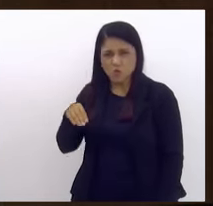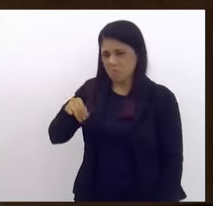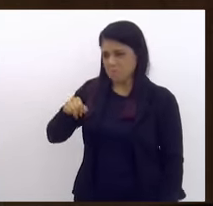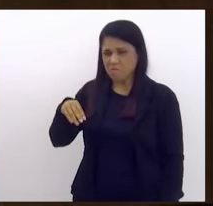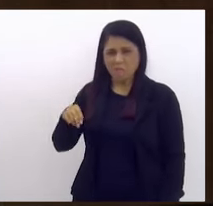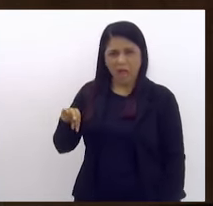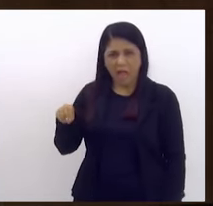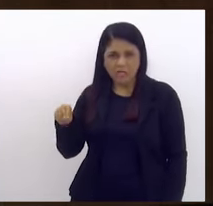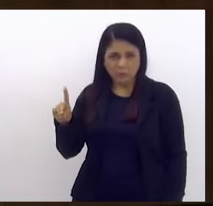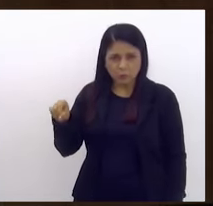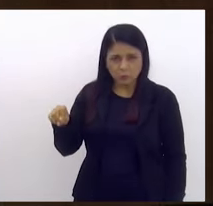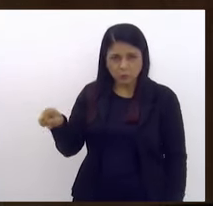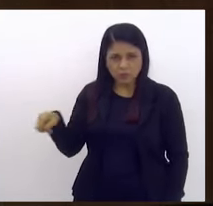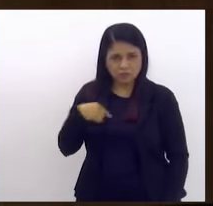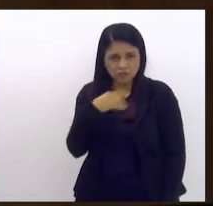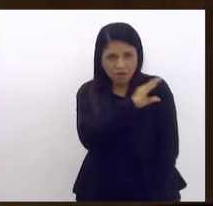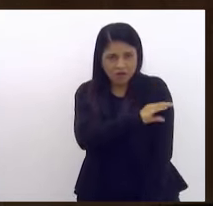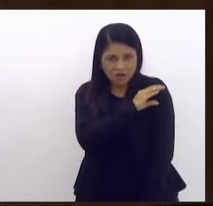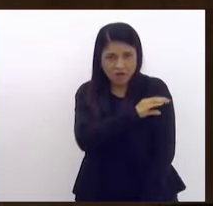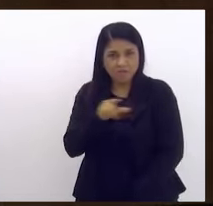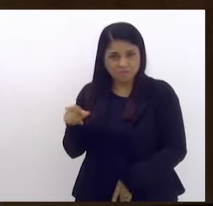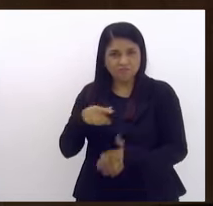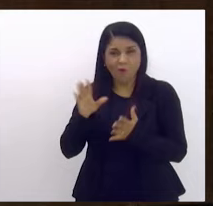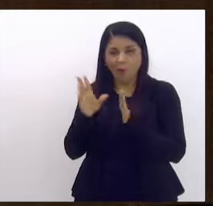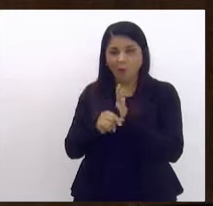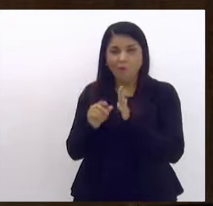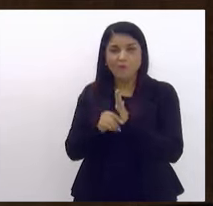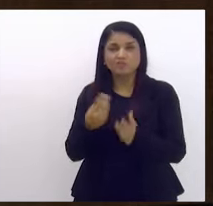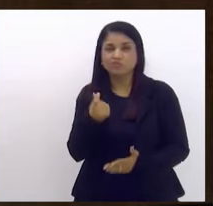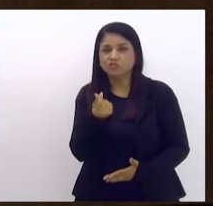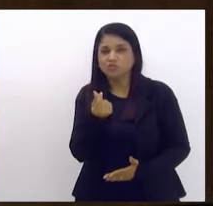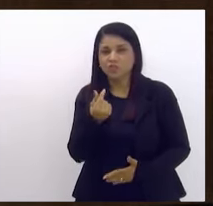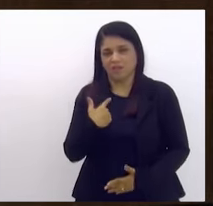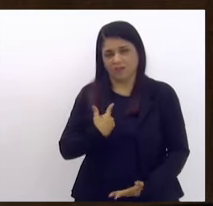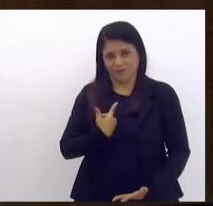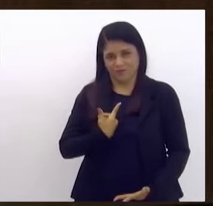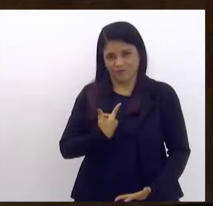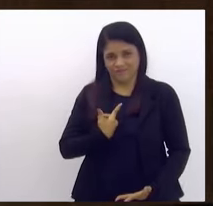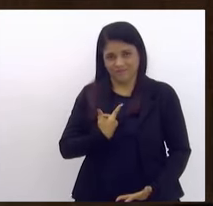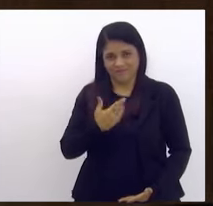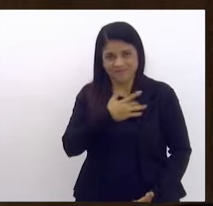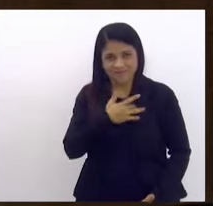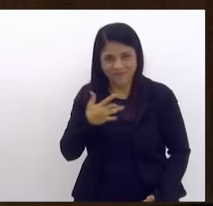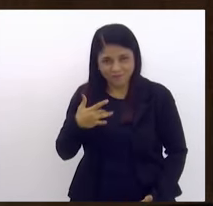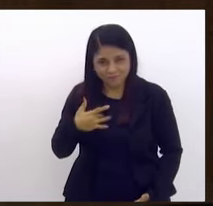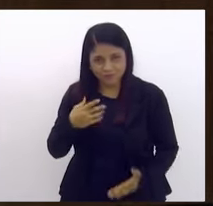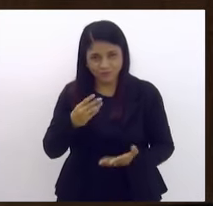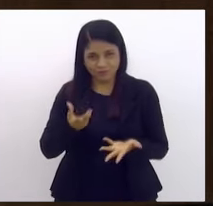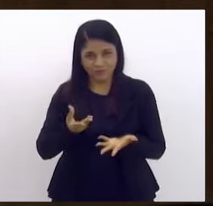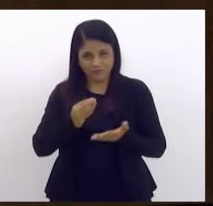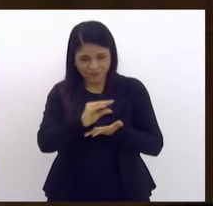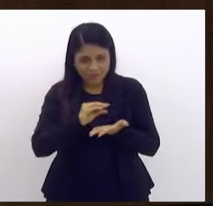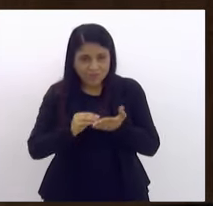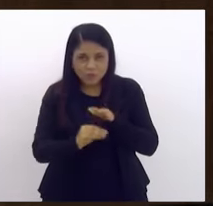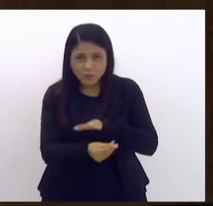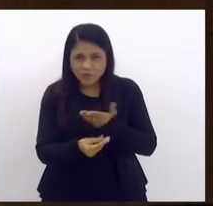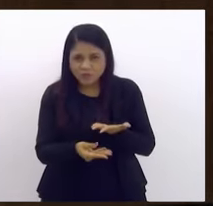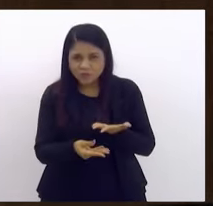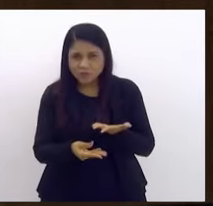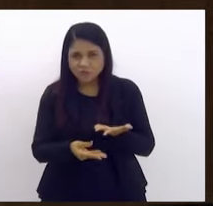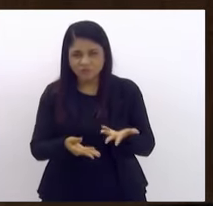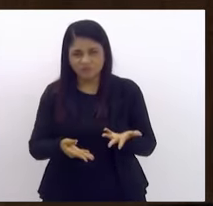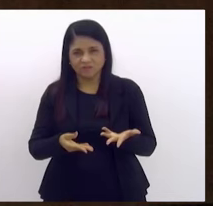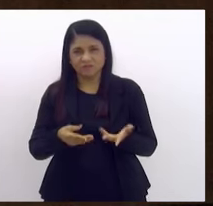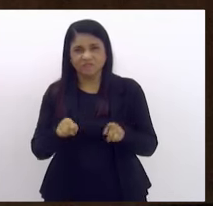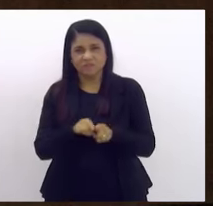Campos tem feito. Roubando o dinheiro da saúde, está tirando vidas, porque as pessoas reclamam da falta de atendimento. E sabe o que deixa a gente